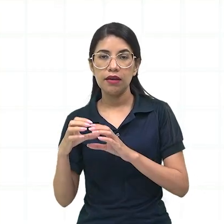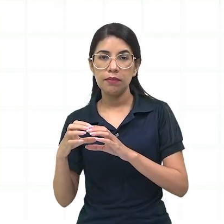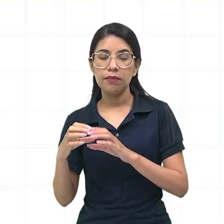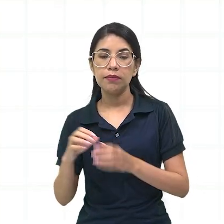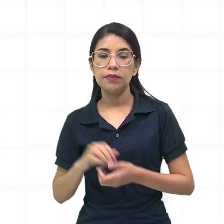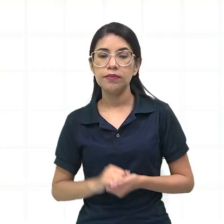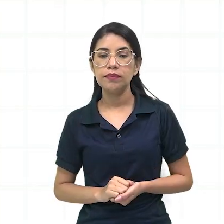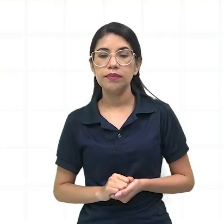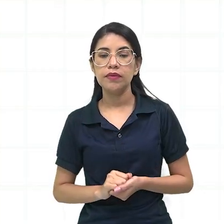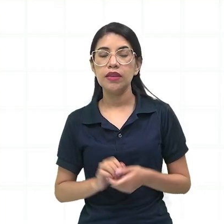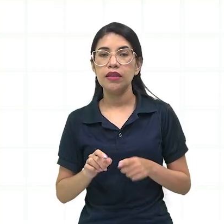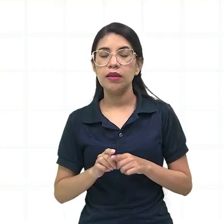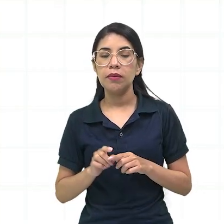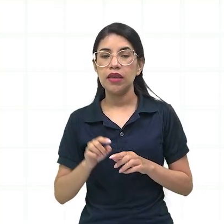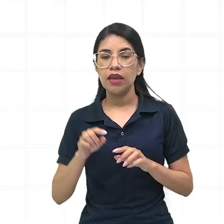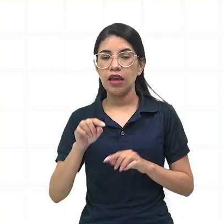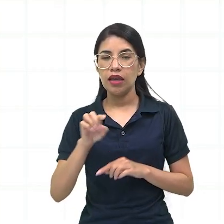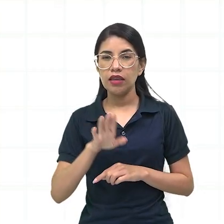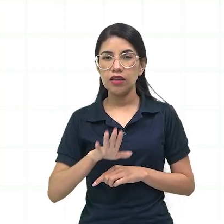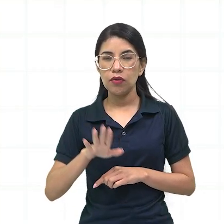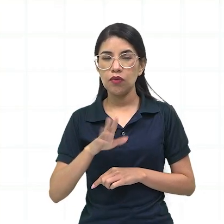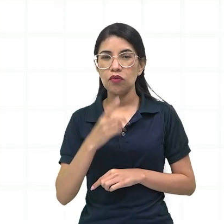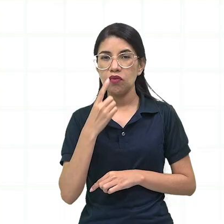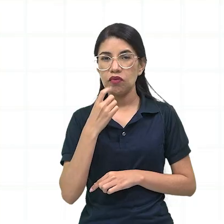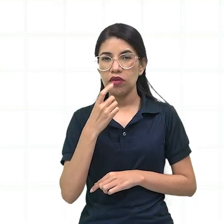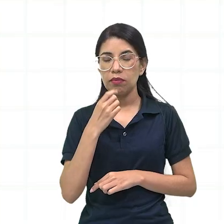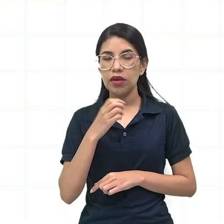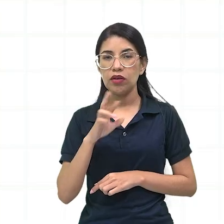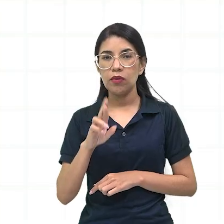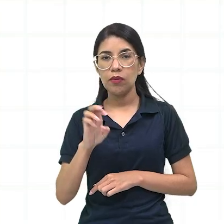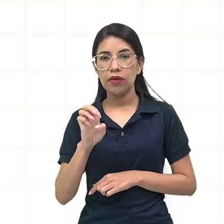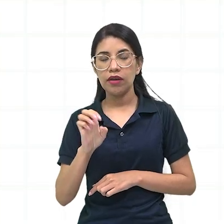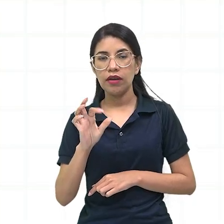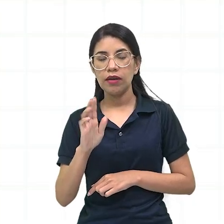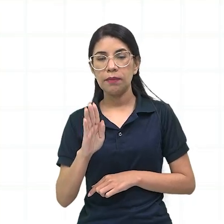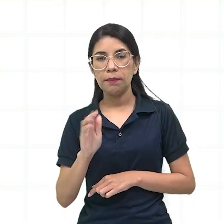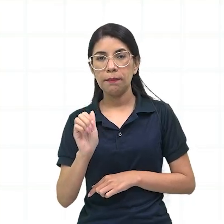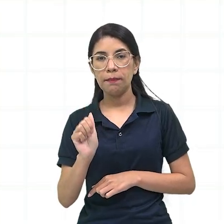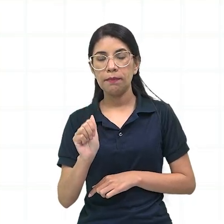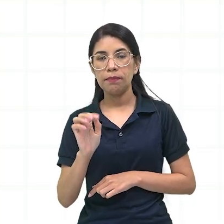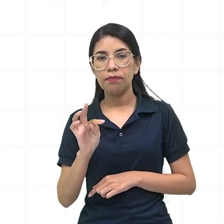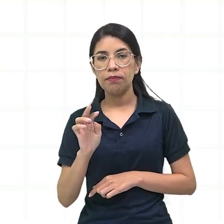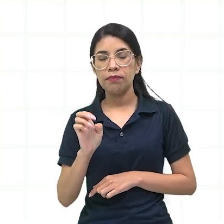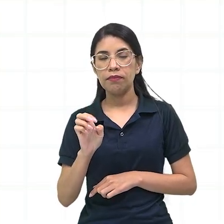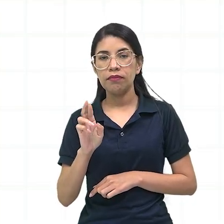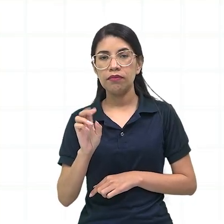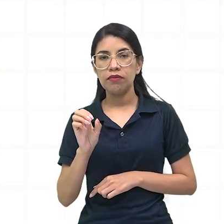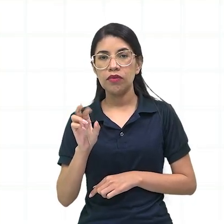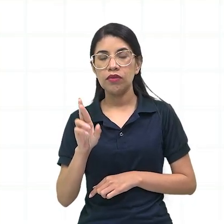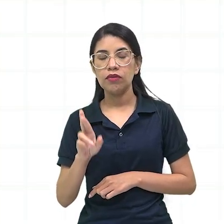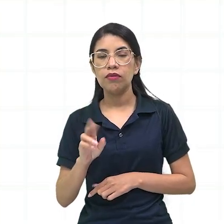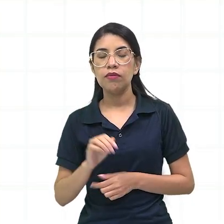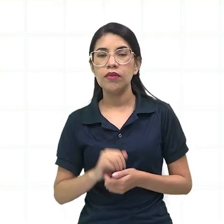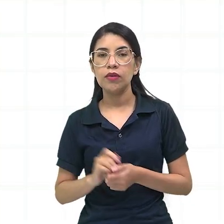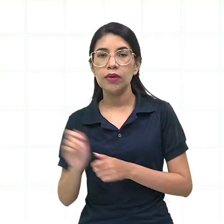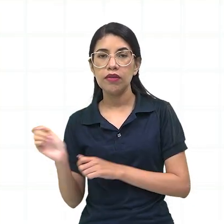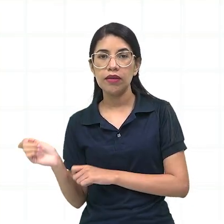os dois é onde vai ficar o rebatedor. Quando ele bate essa